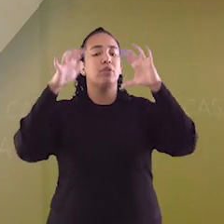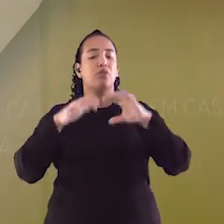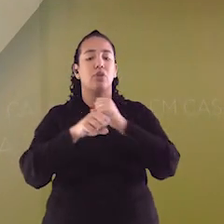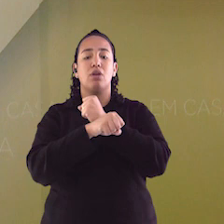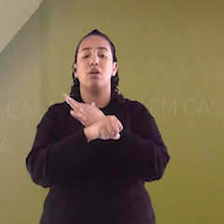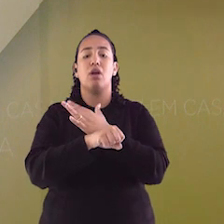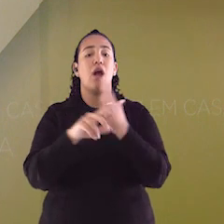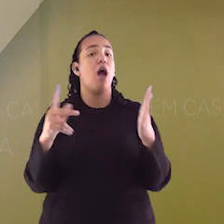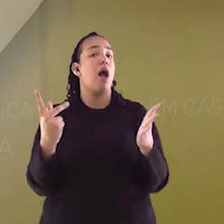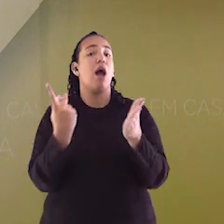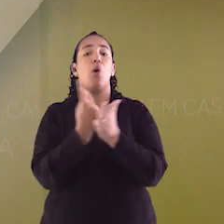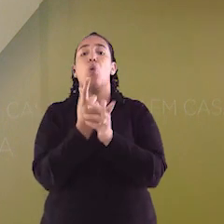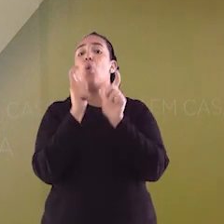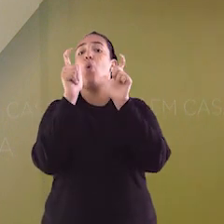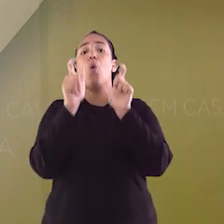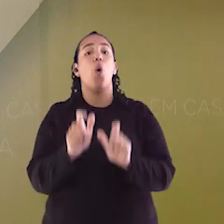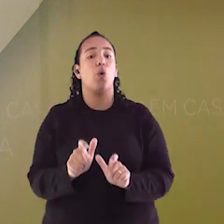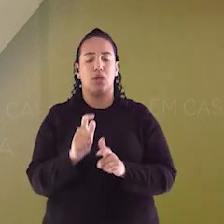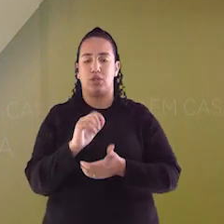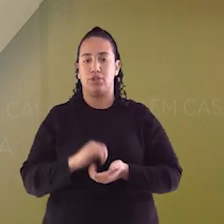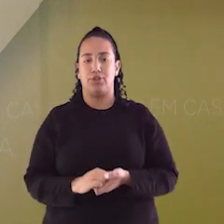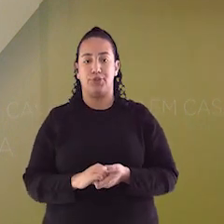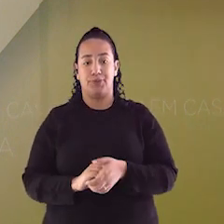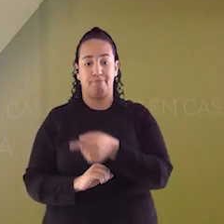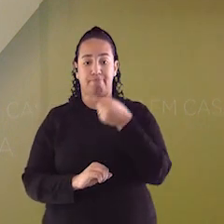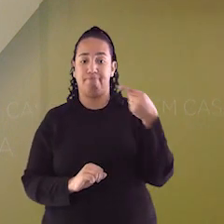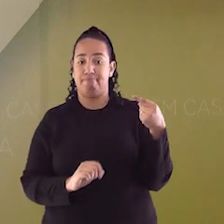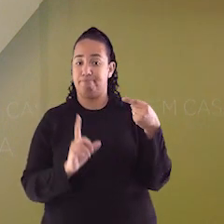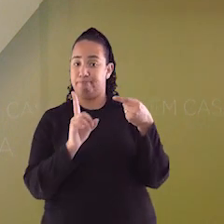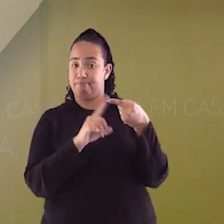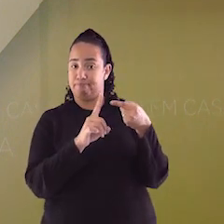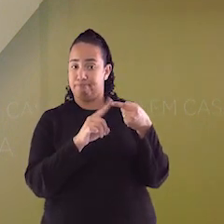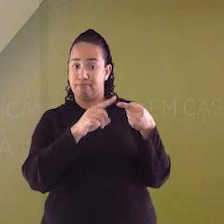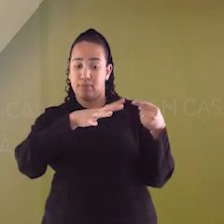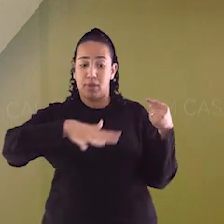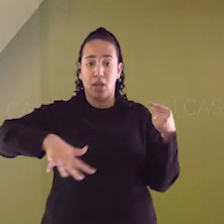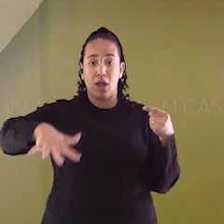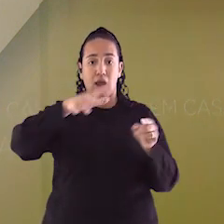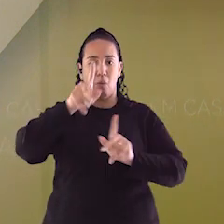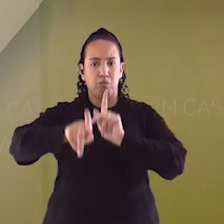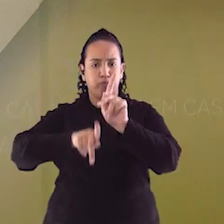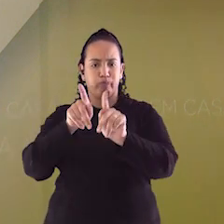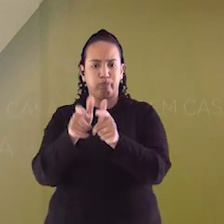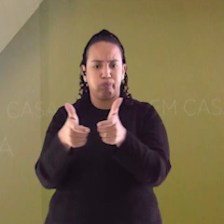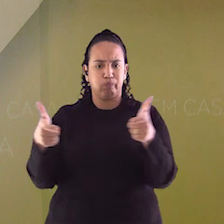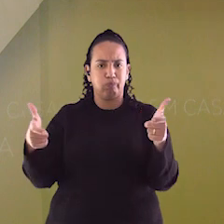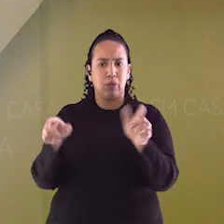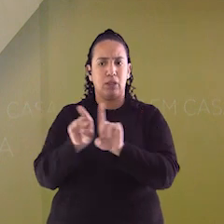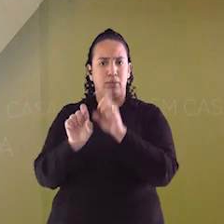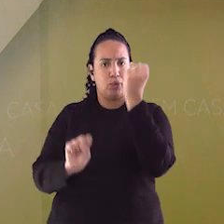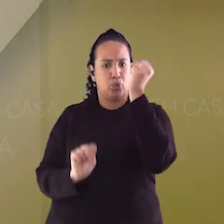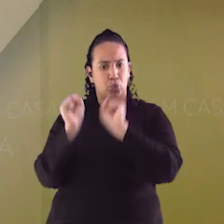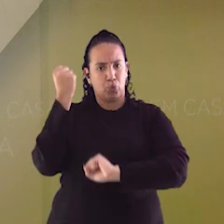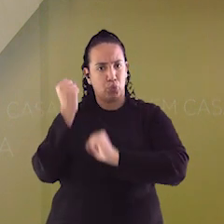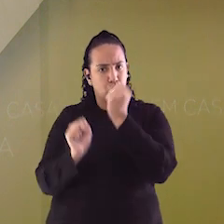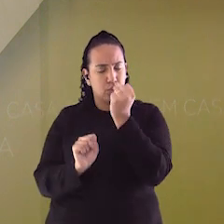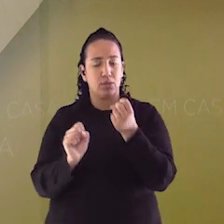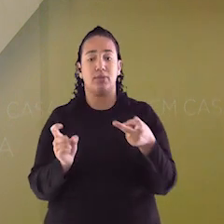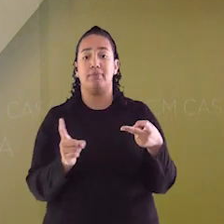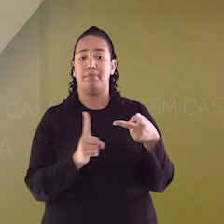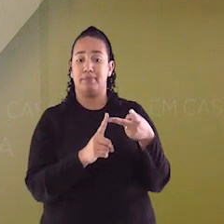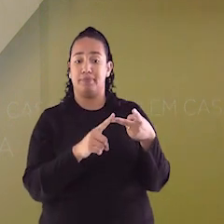ácidas ocorrem prioritariamente em áreas, letra A, zonas muito povoadas e